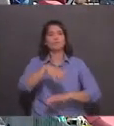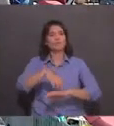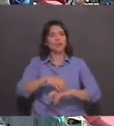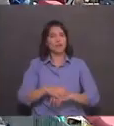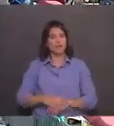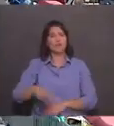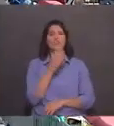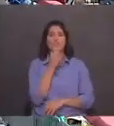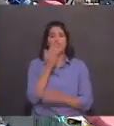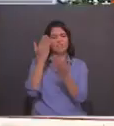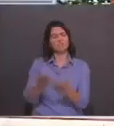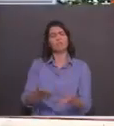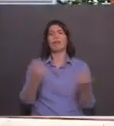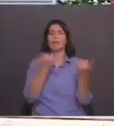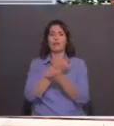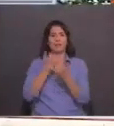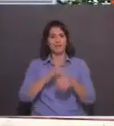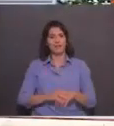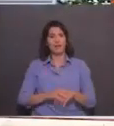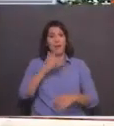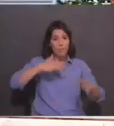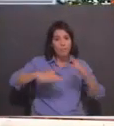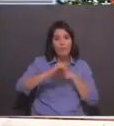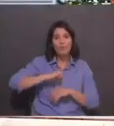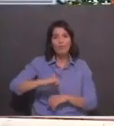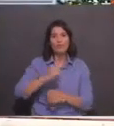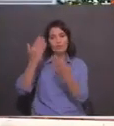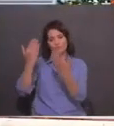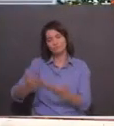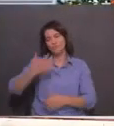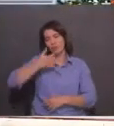Israel, Tu és a honra do nosso povo.